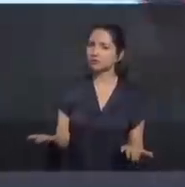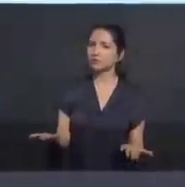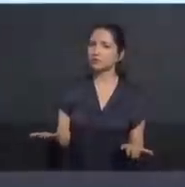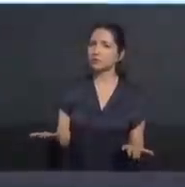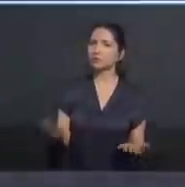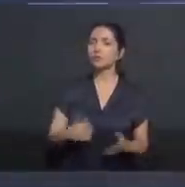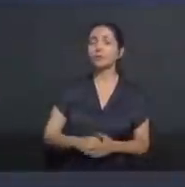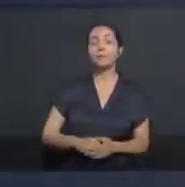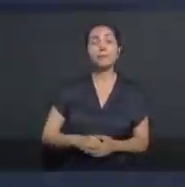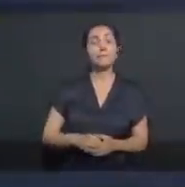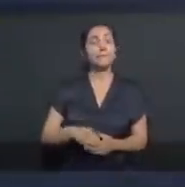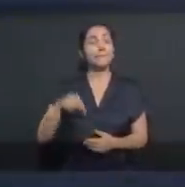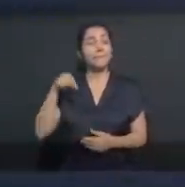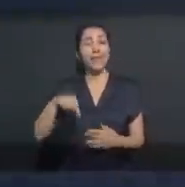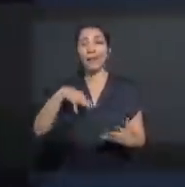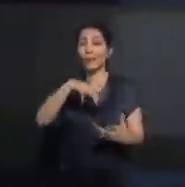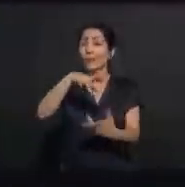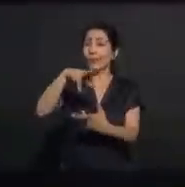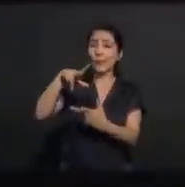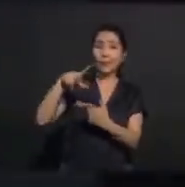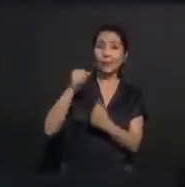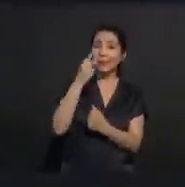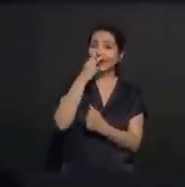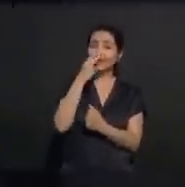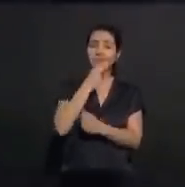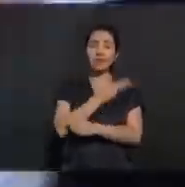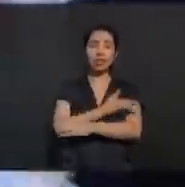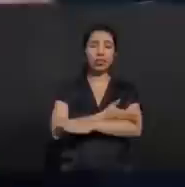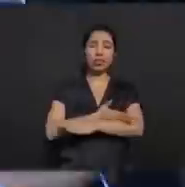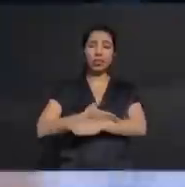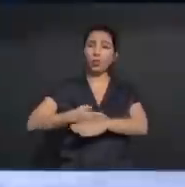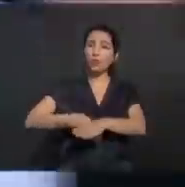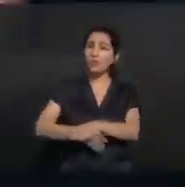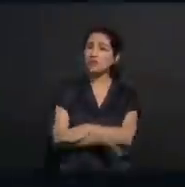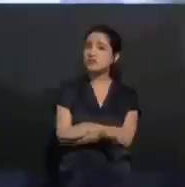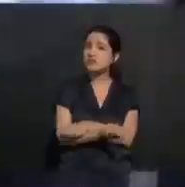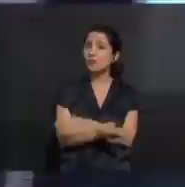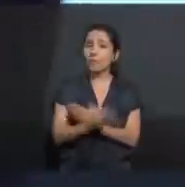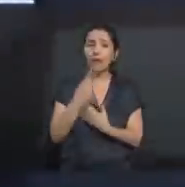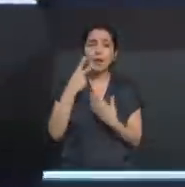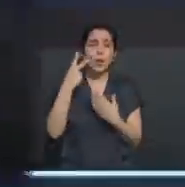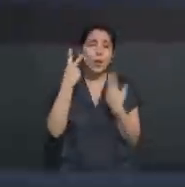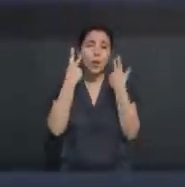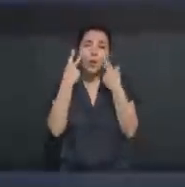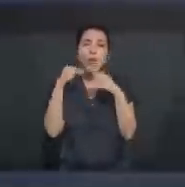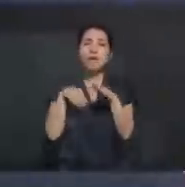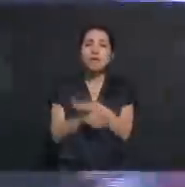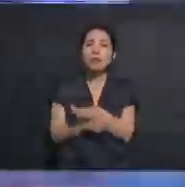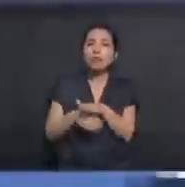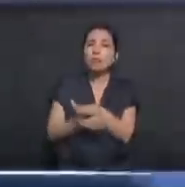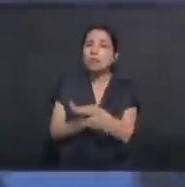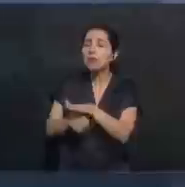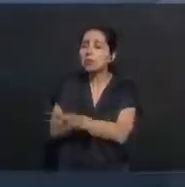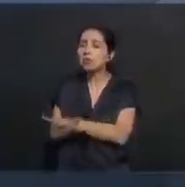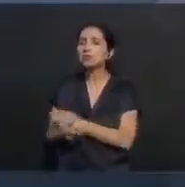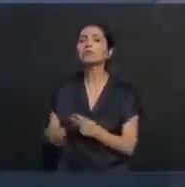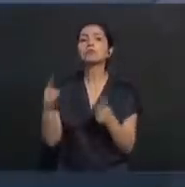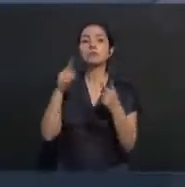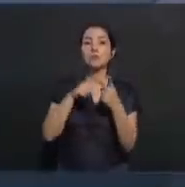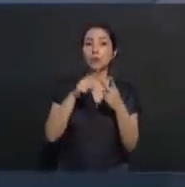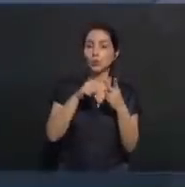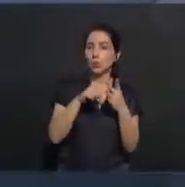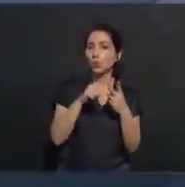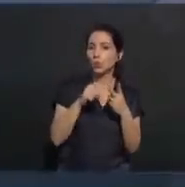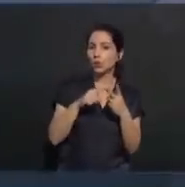Então é tanta infidelidade ao nosso redor que a gente vai achando que isso é normal. Segundo motivo que a gente não tem sido